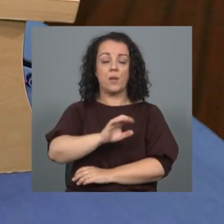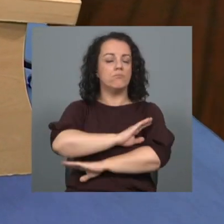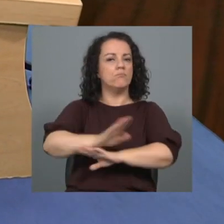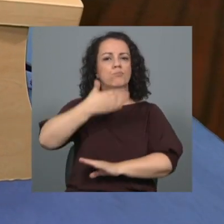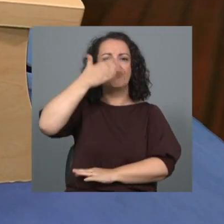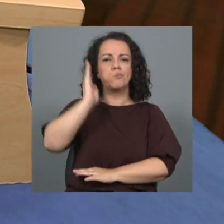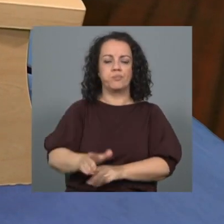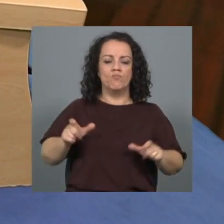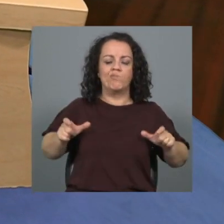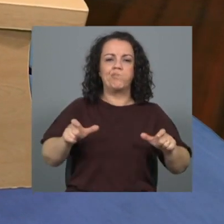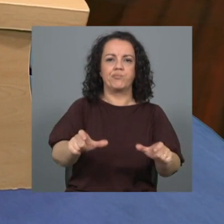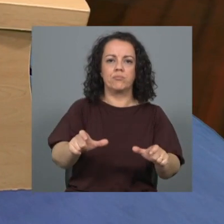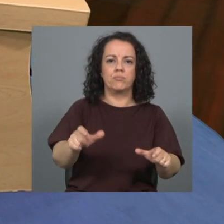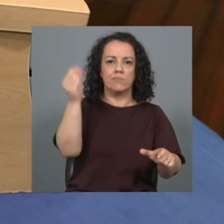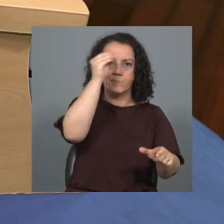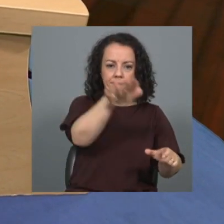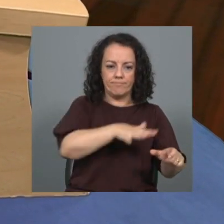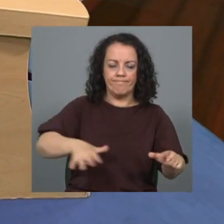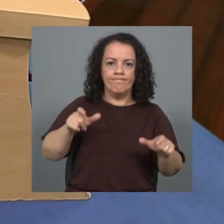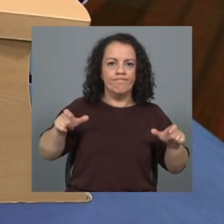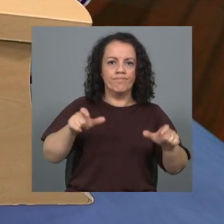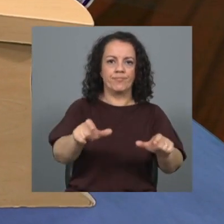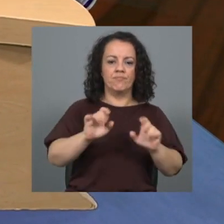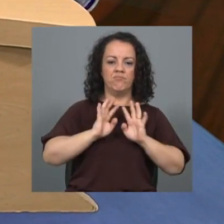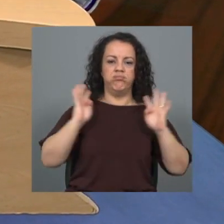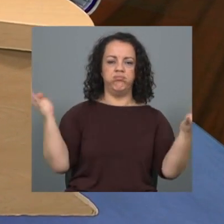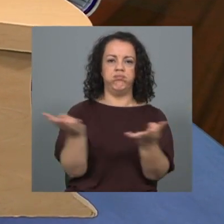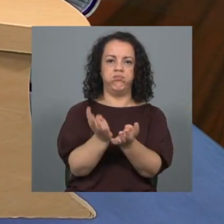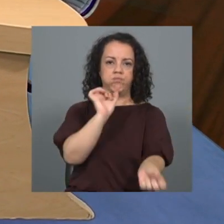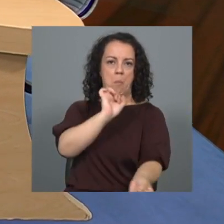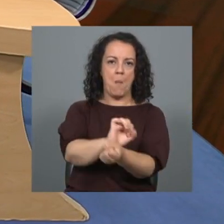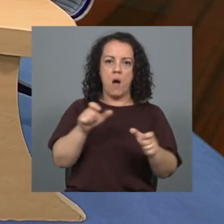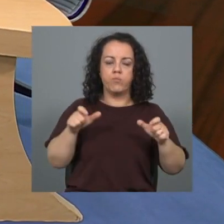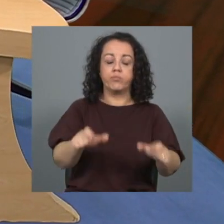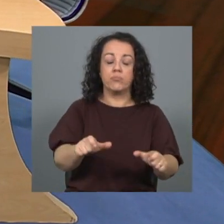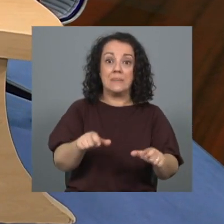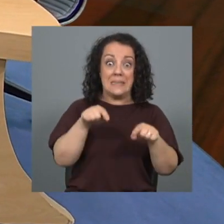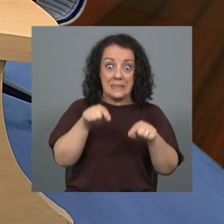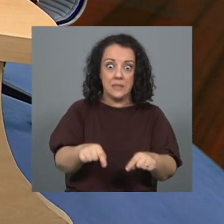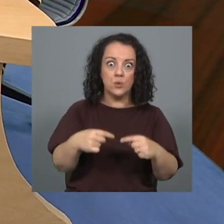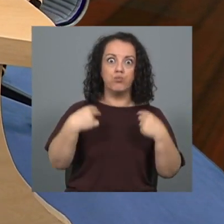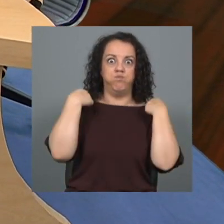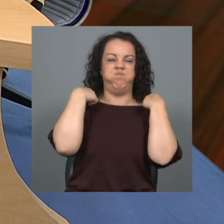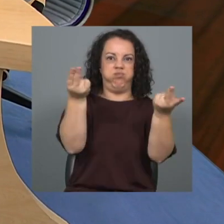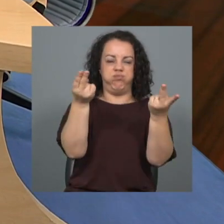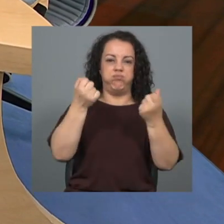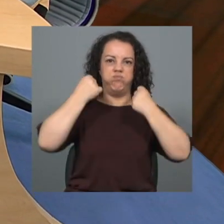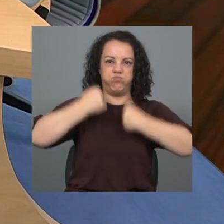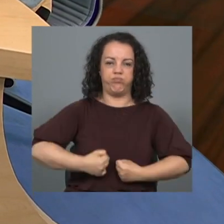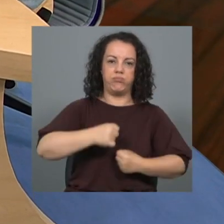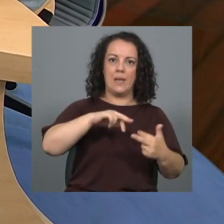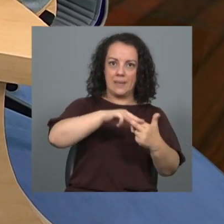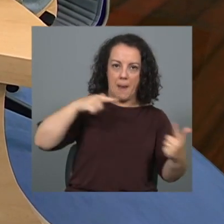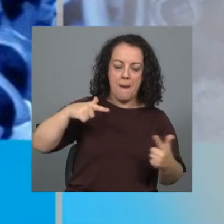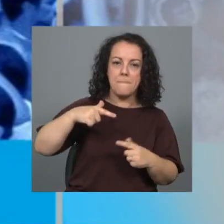sanitária, aí sim agentes de Odmira, os autarcas, indignam-se, porque afinal